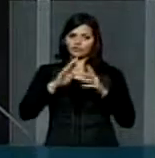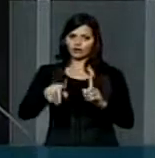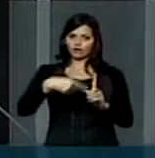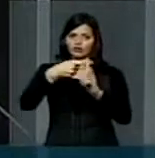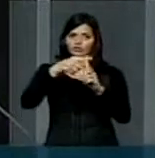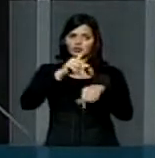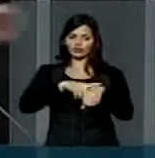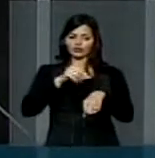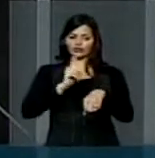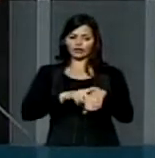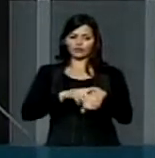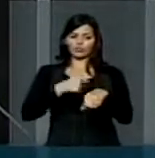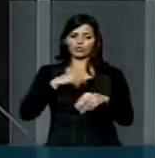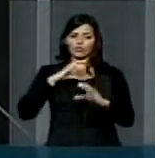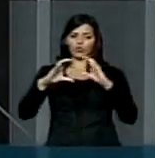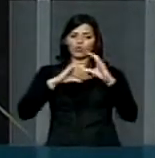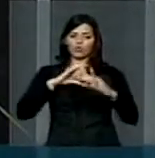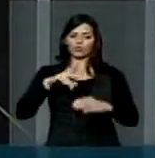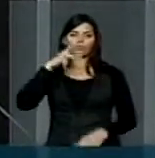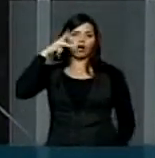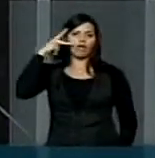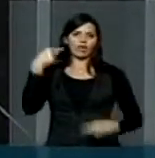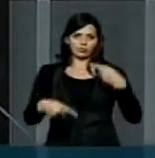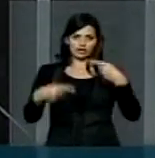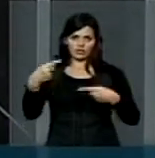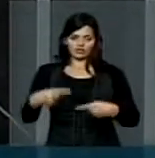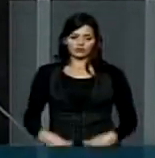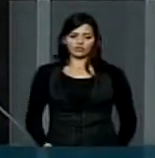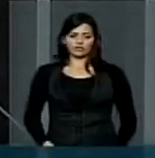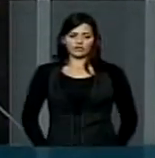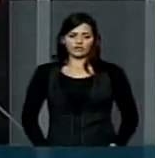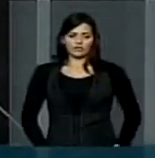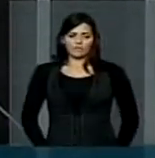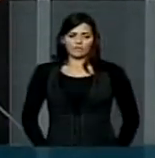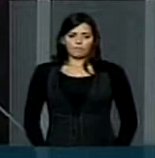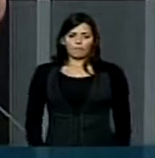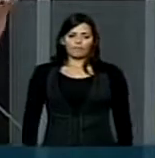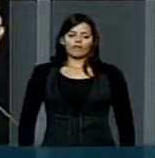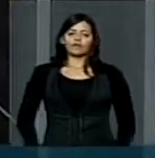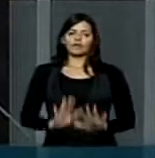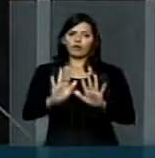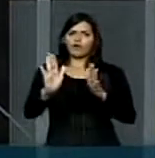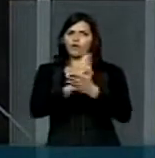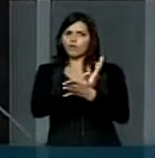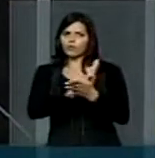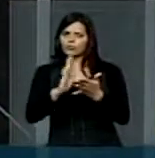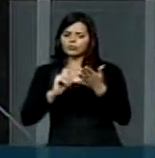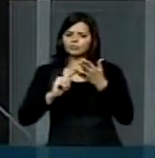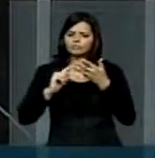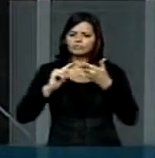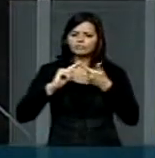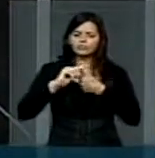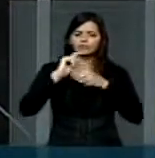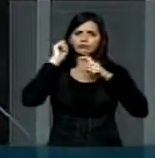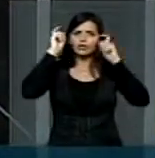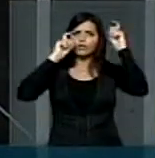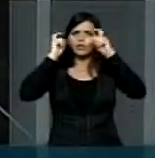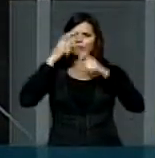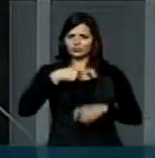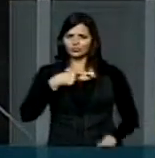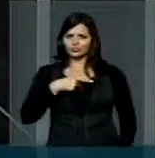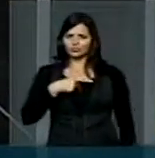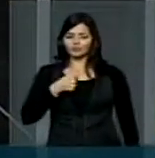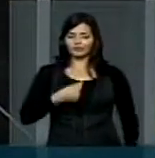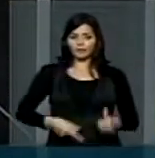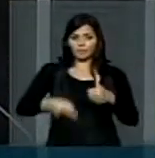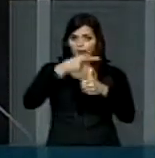tempo de comunicações parlamentares. Veja algumas das minhas preocupações. Primeiro,